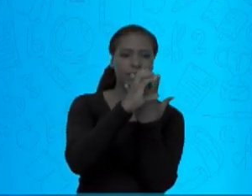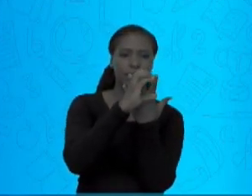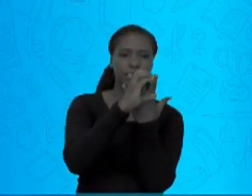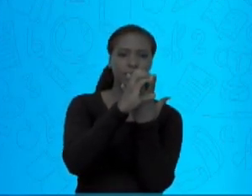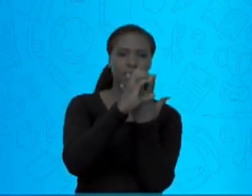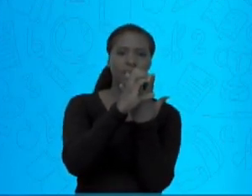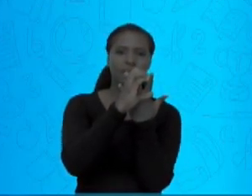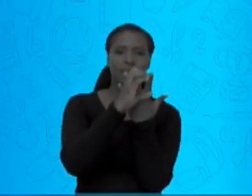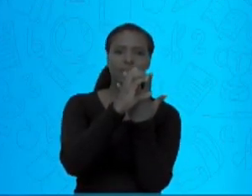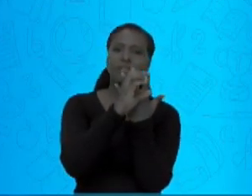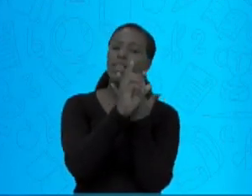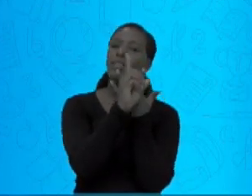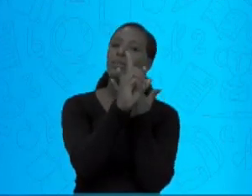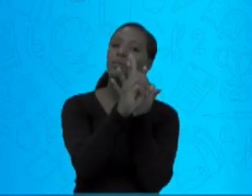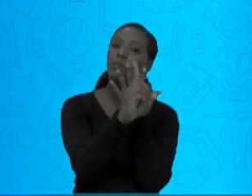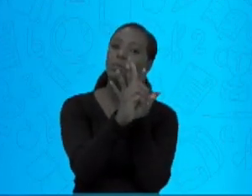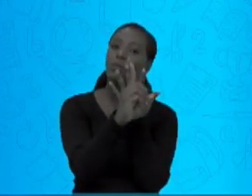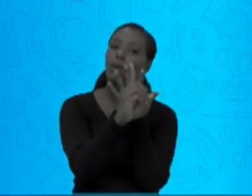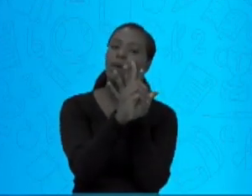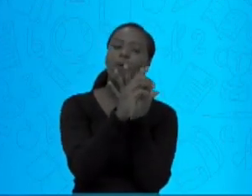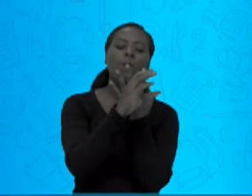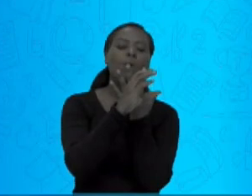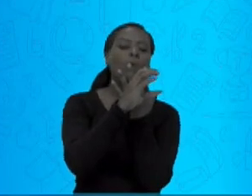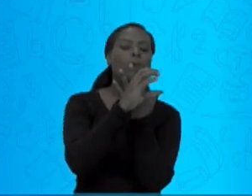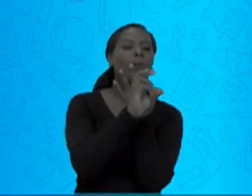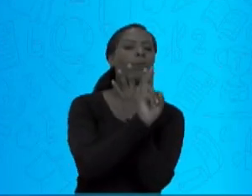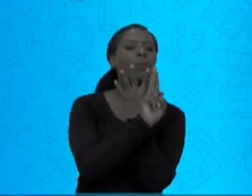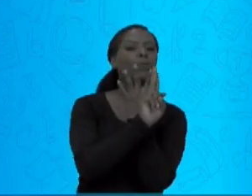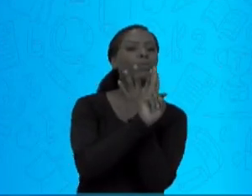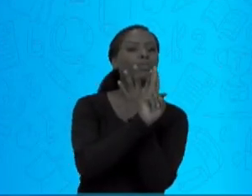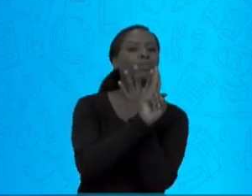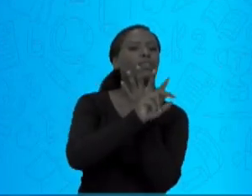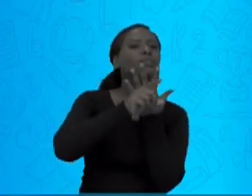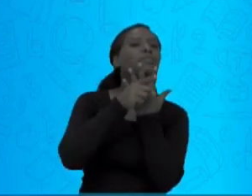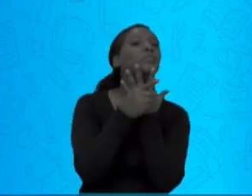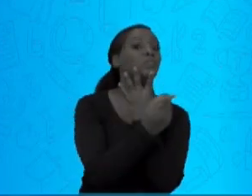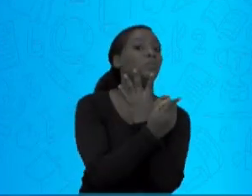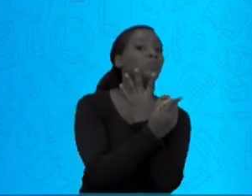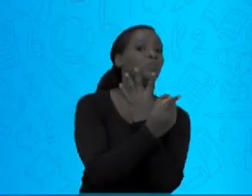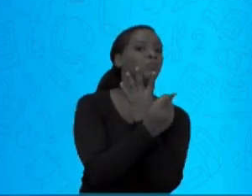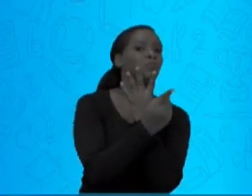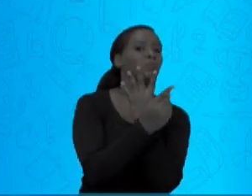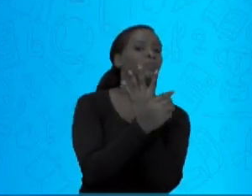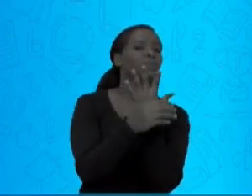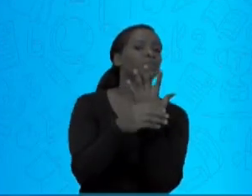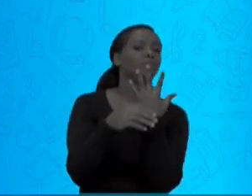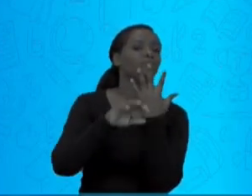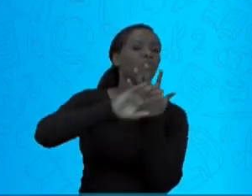e 1 unidade de milhar. Vou tirar o restante.